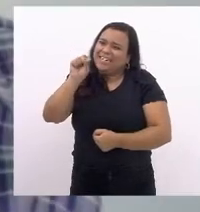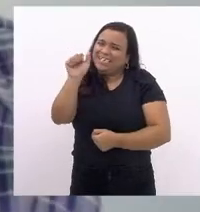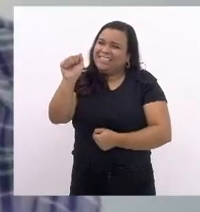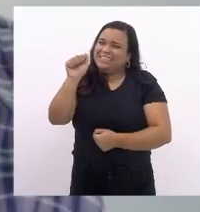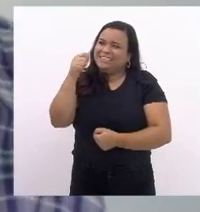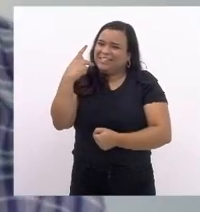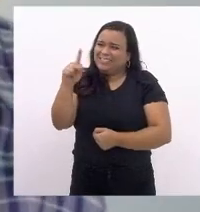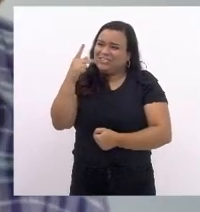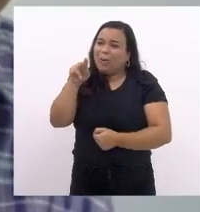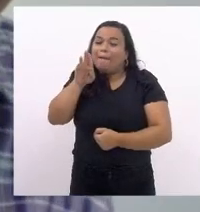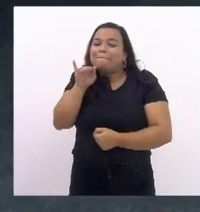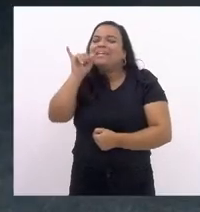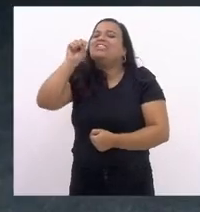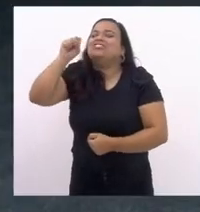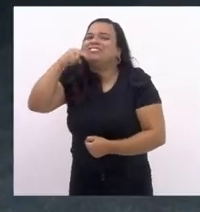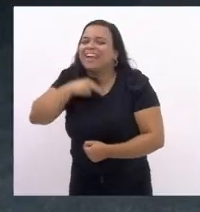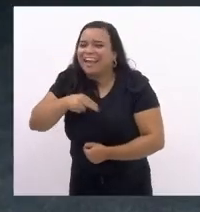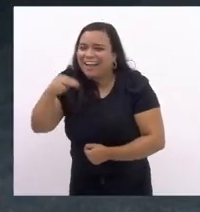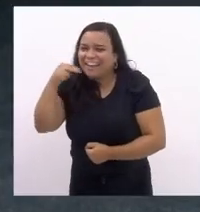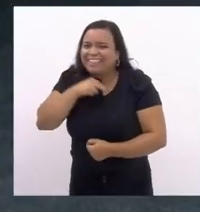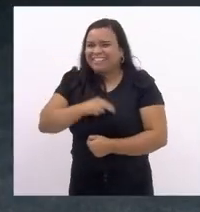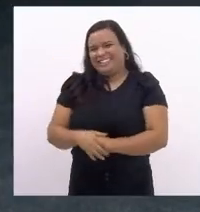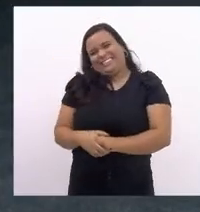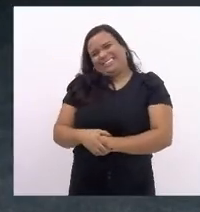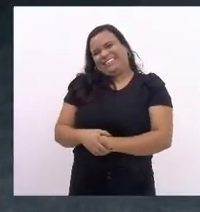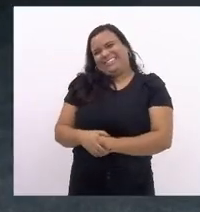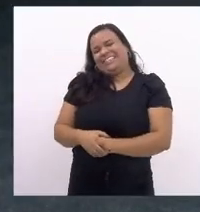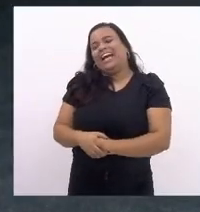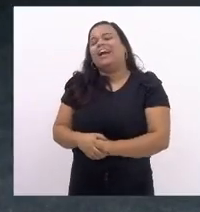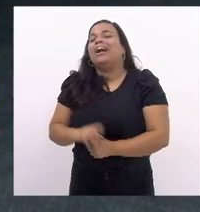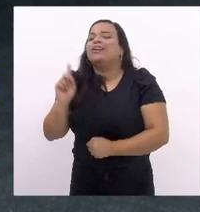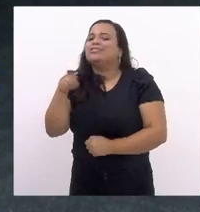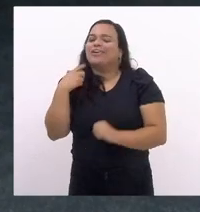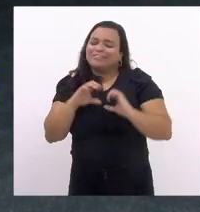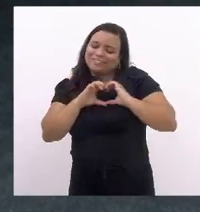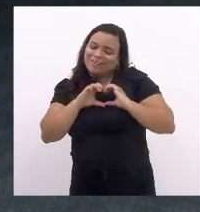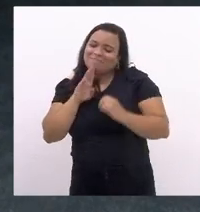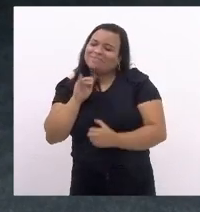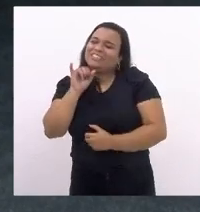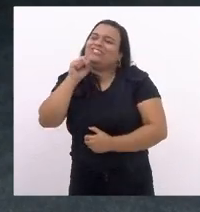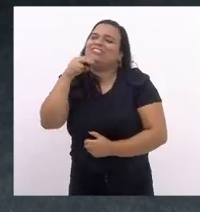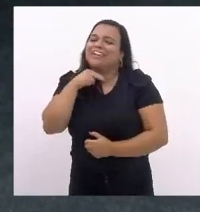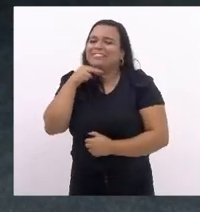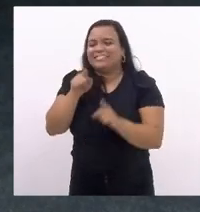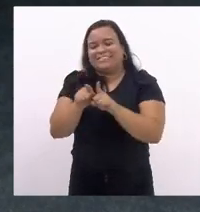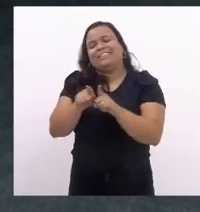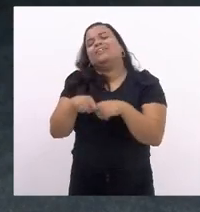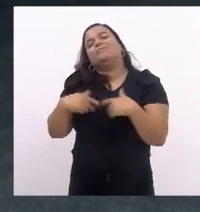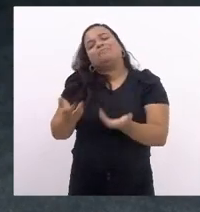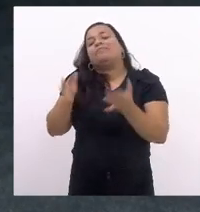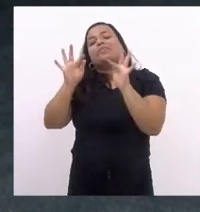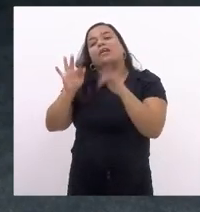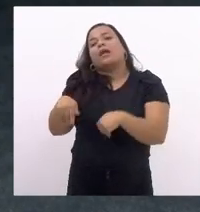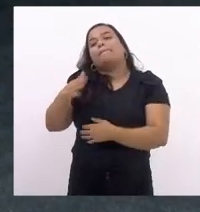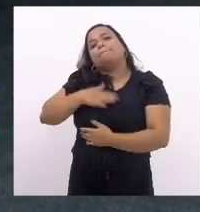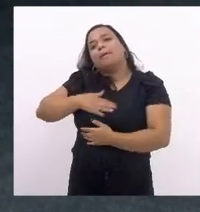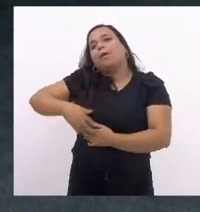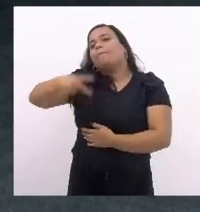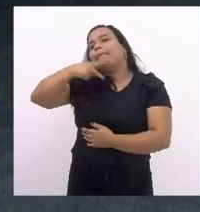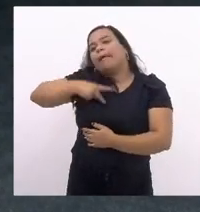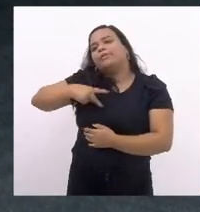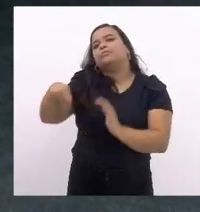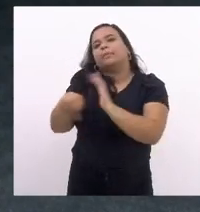nossa bisneta de coração. E para encerrar, né, dizer aqui que o partido que eu pertenço, que é o